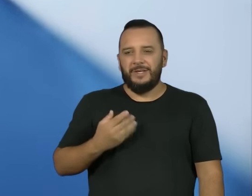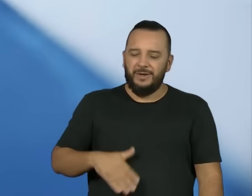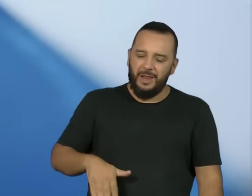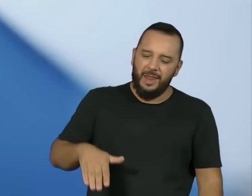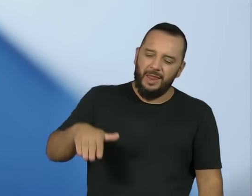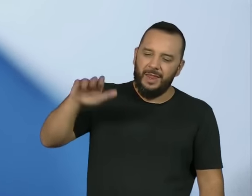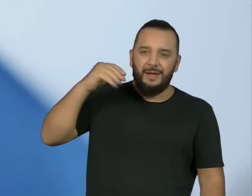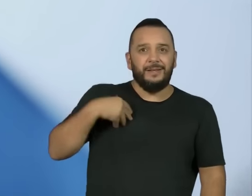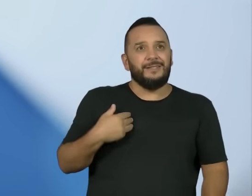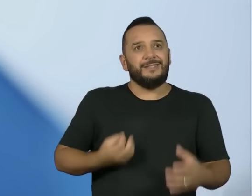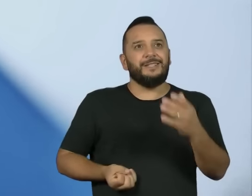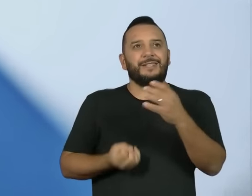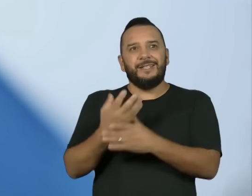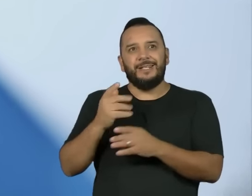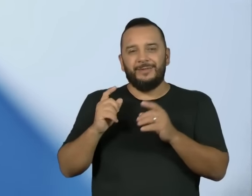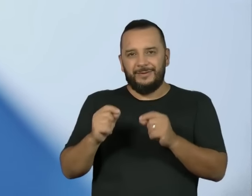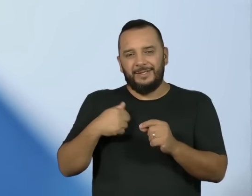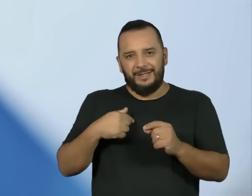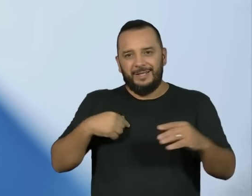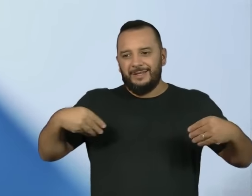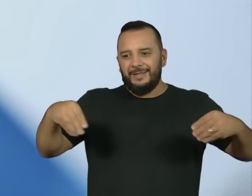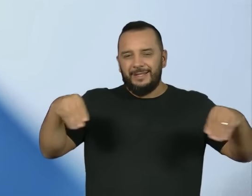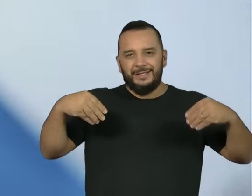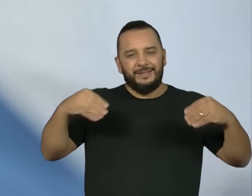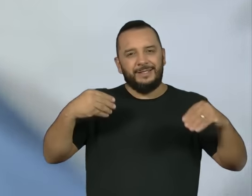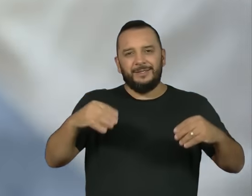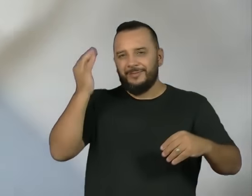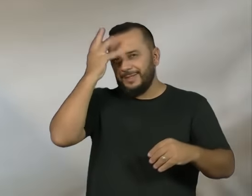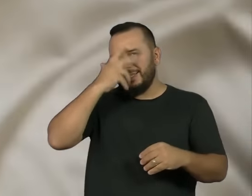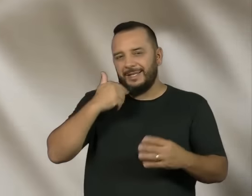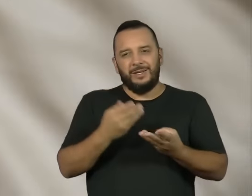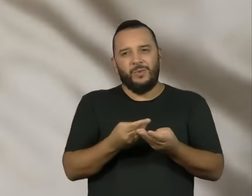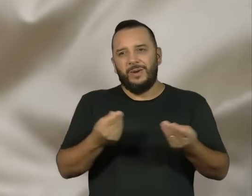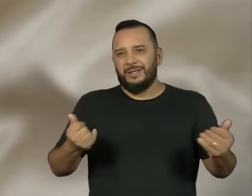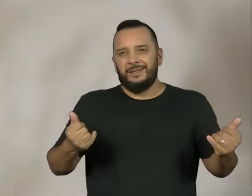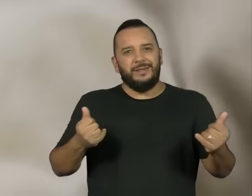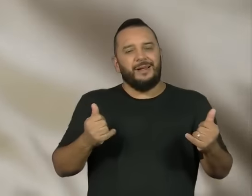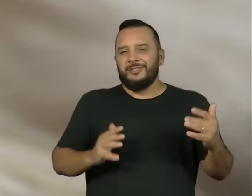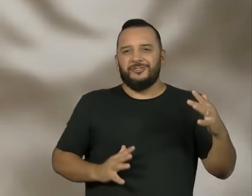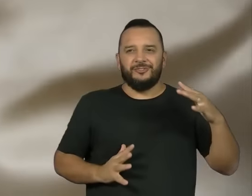produzindo tecidos de reconhecida beleza e alta qualidade.